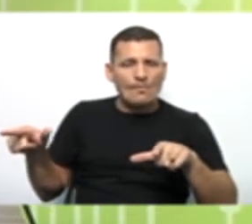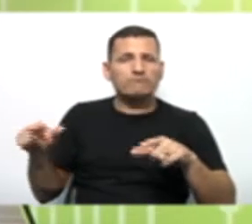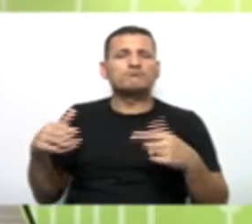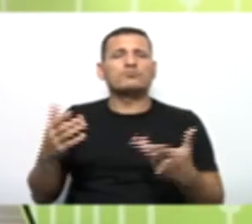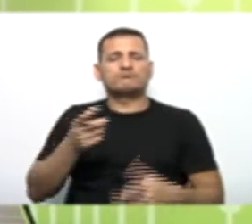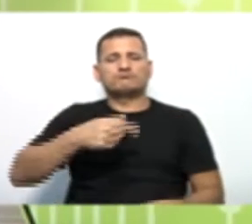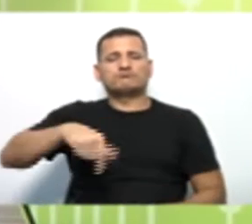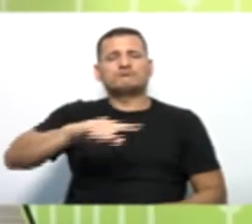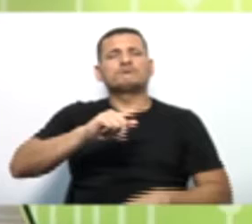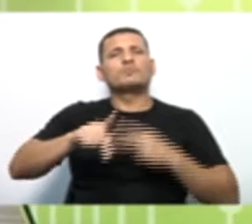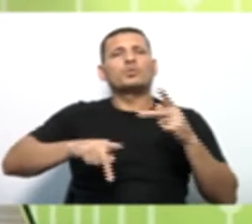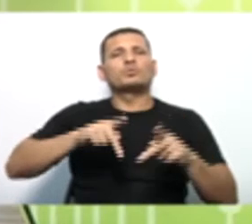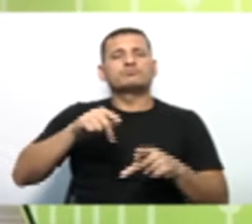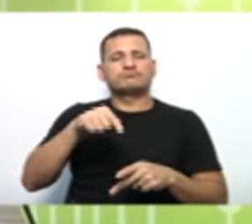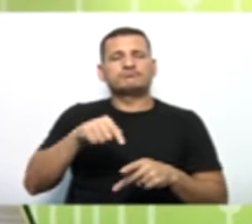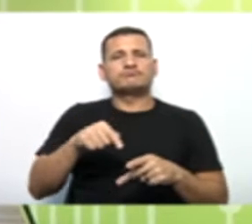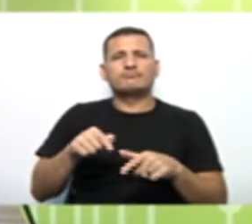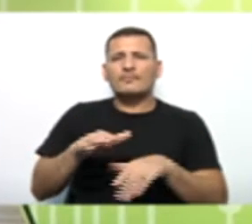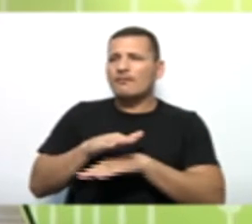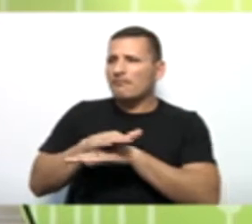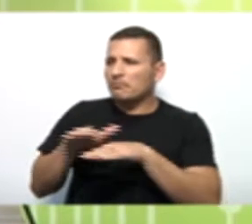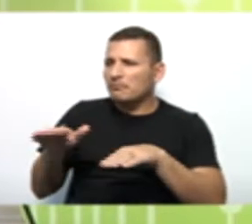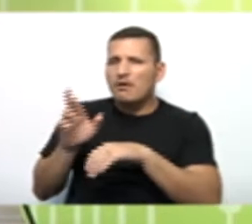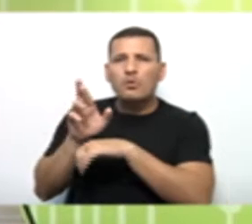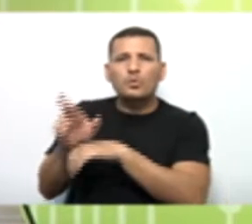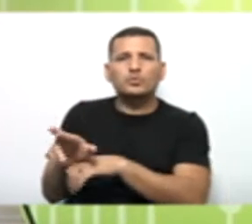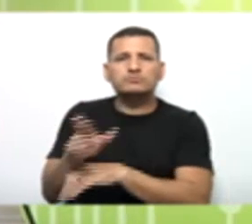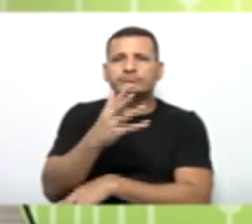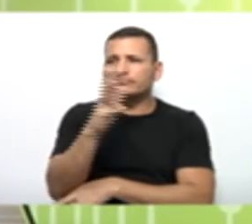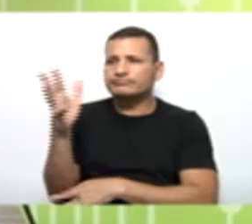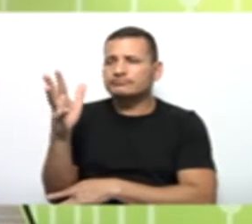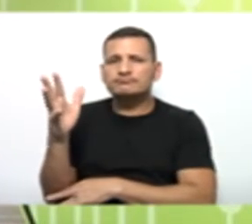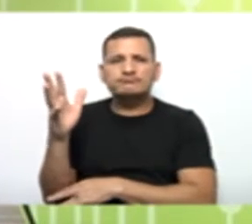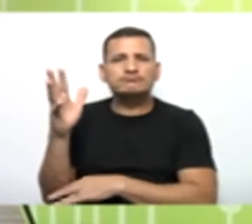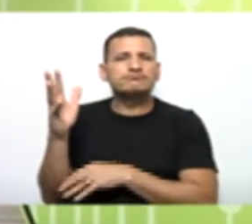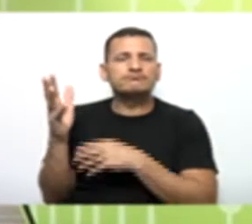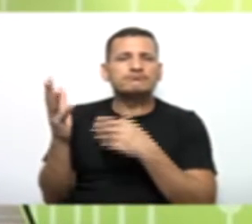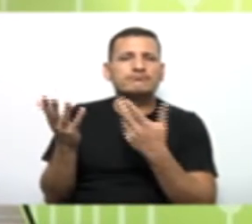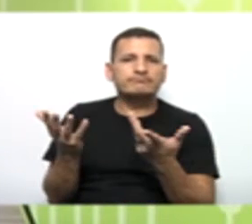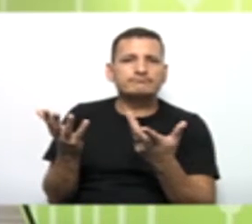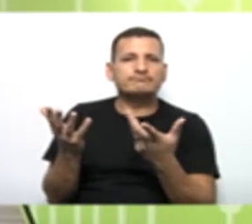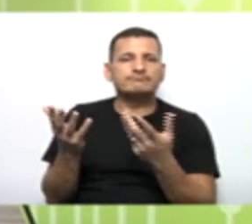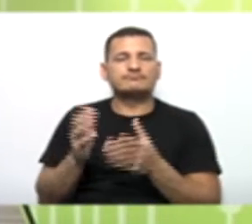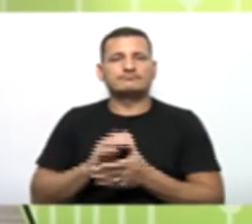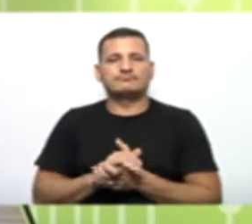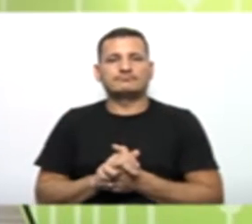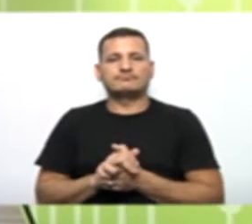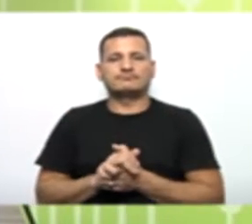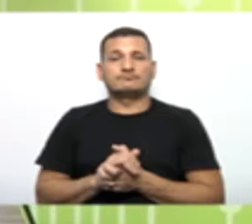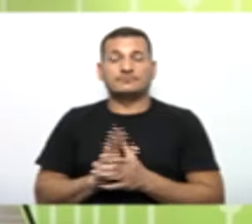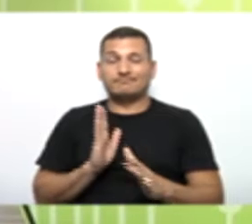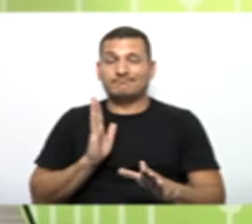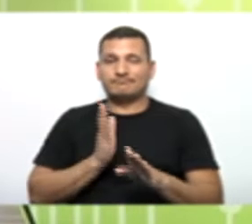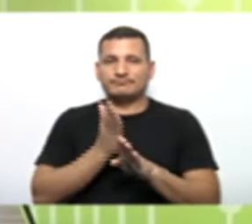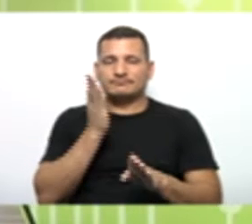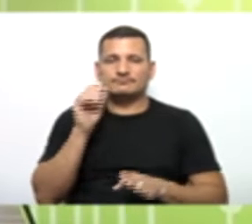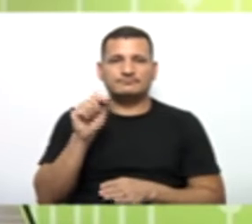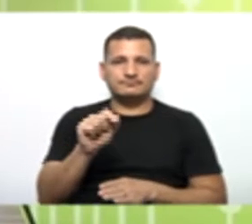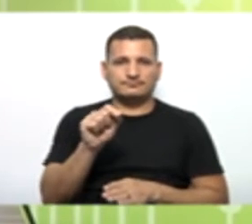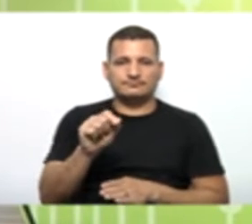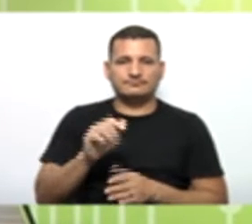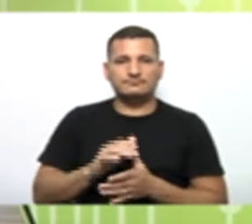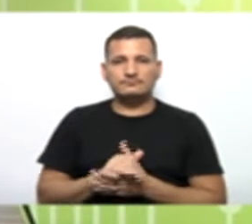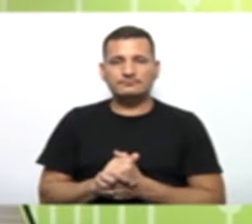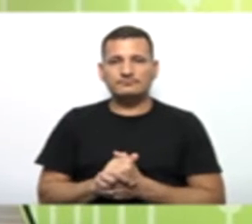não tem mais o recurso que ela teria. Então, a relação que nós podemos encontrar é basicamente a seguinte. Quando